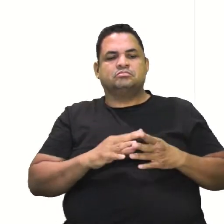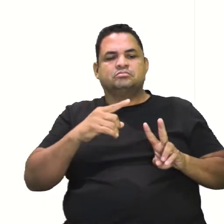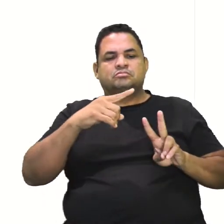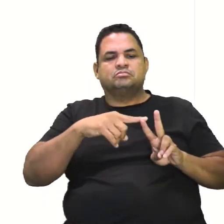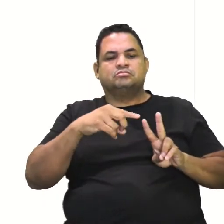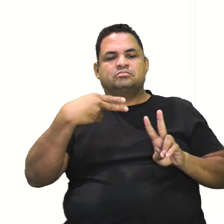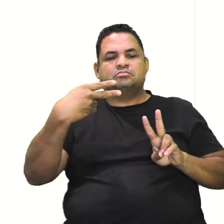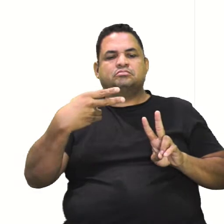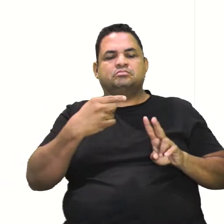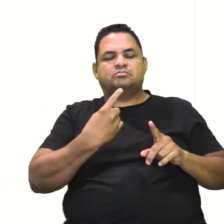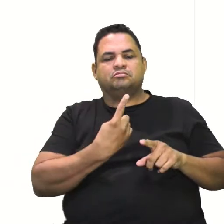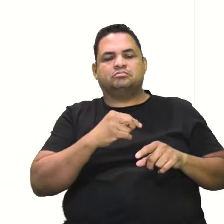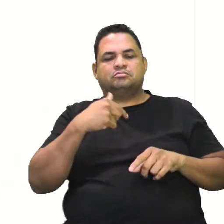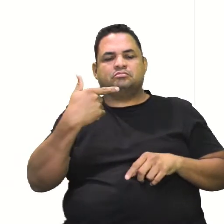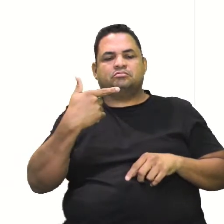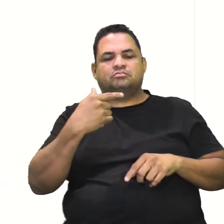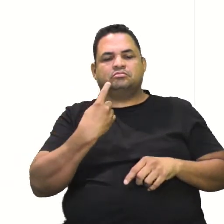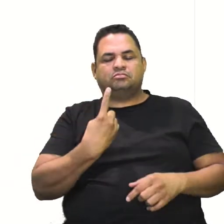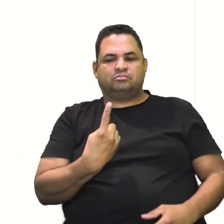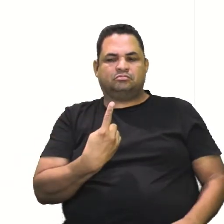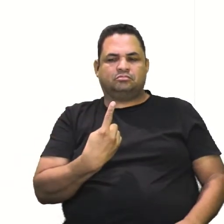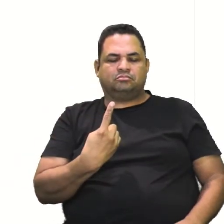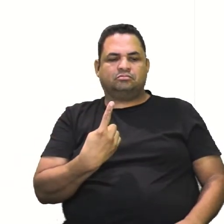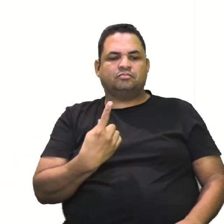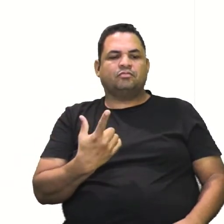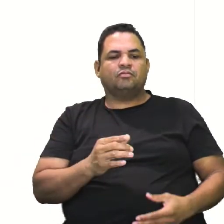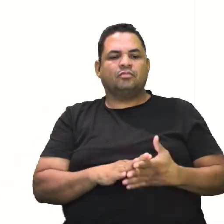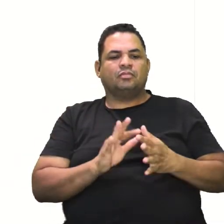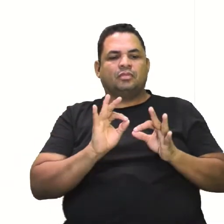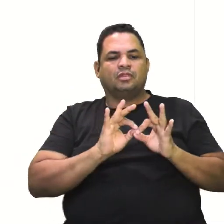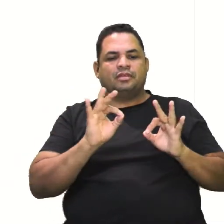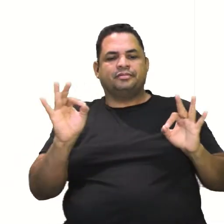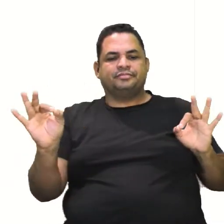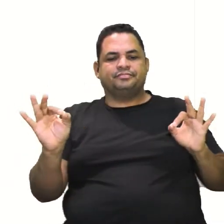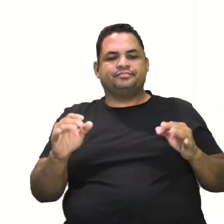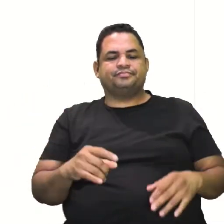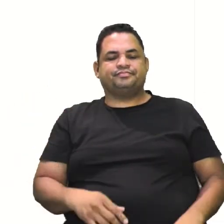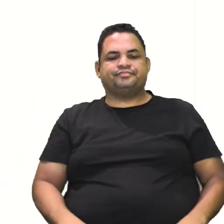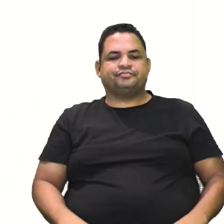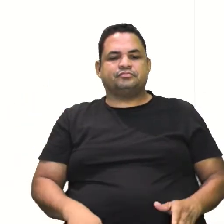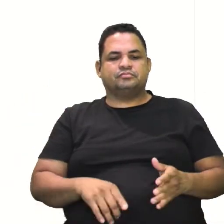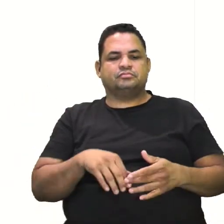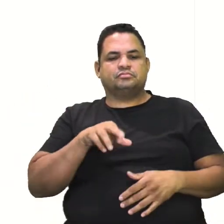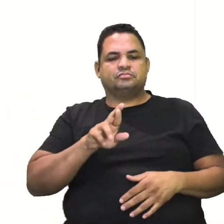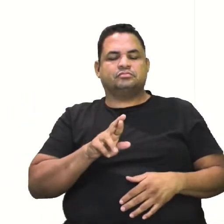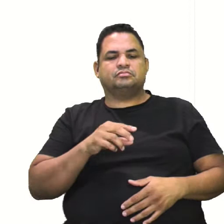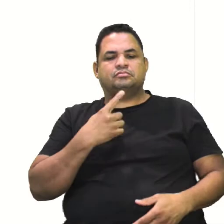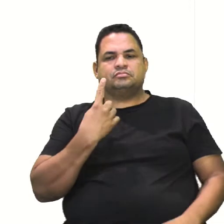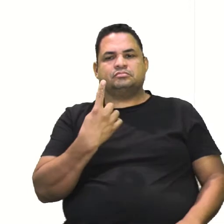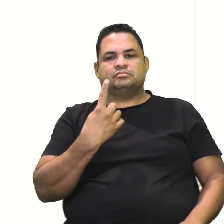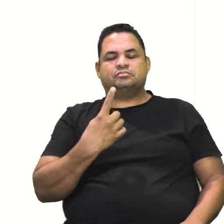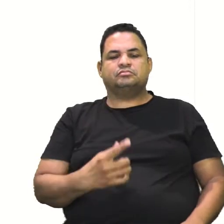raiz quadrada de 1 ao quadrado é 1. Então, essa é a distância, ou seja, o meu raio